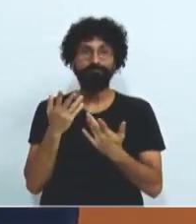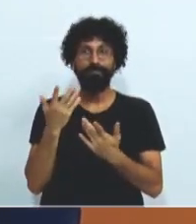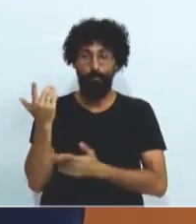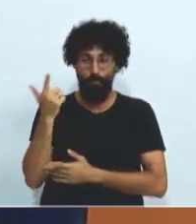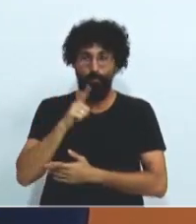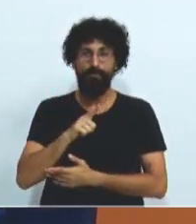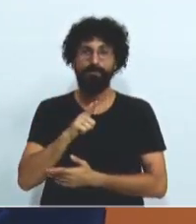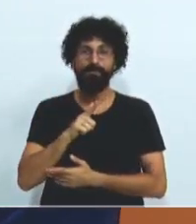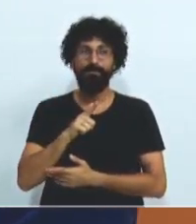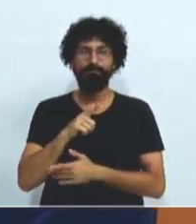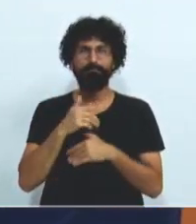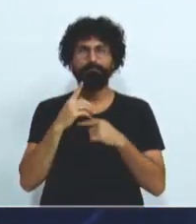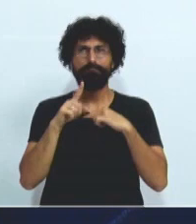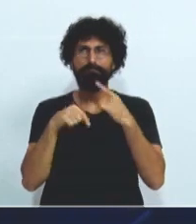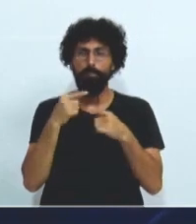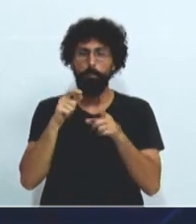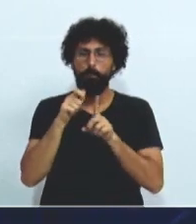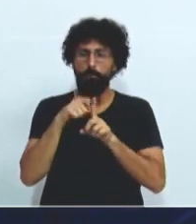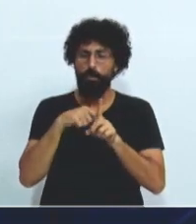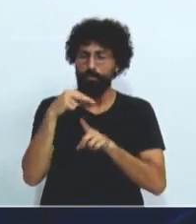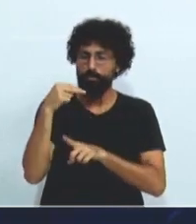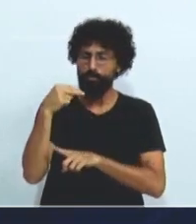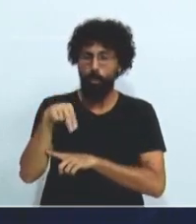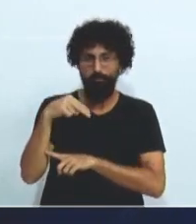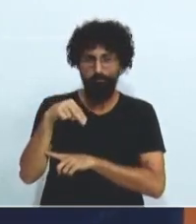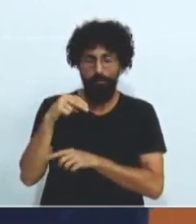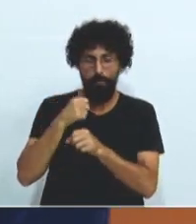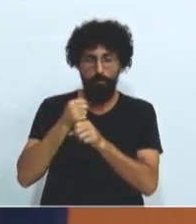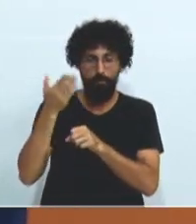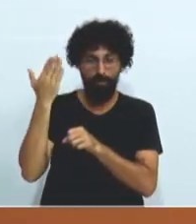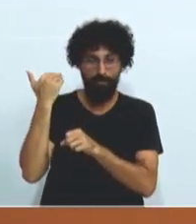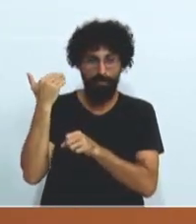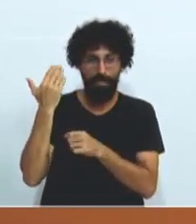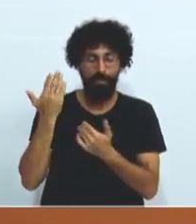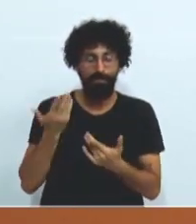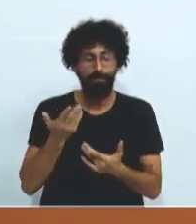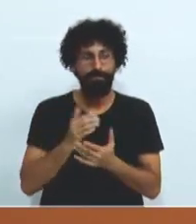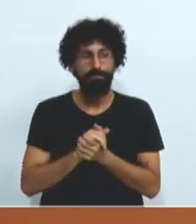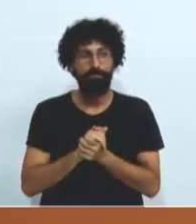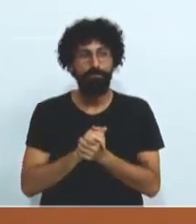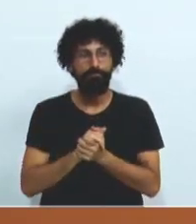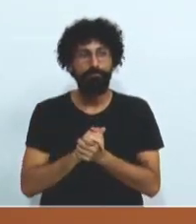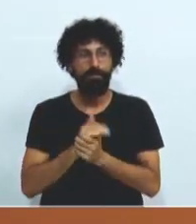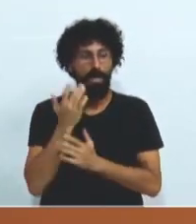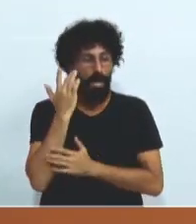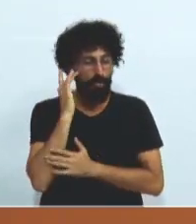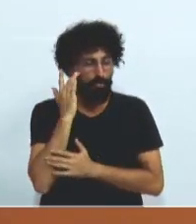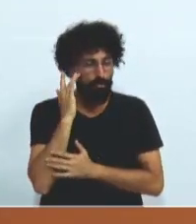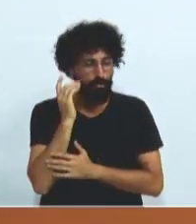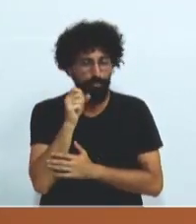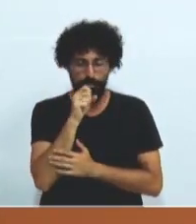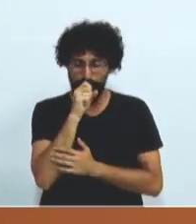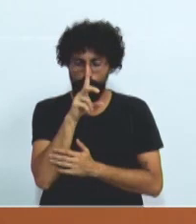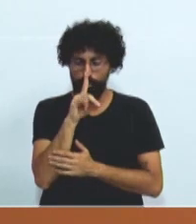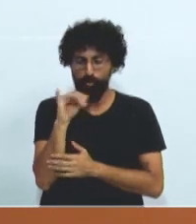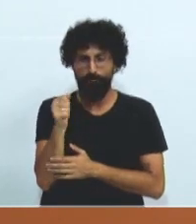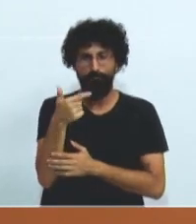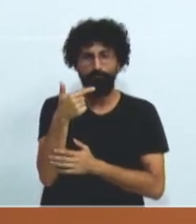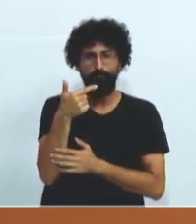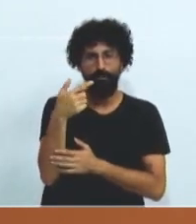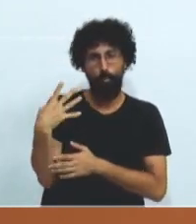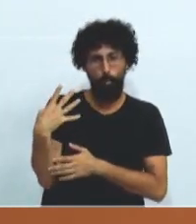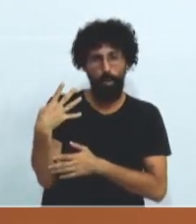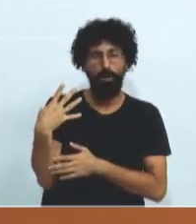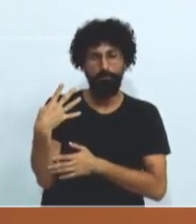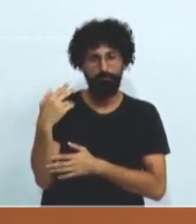foi em novembro do ano passado, final do ano, acredito que dia 24, se eu não me engano,